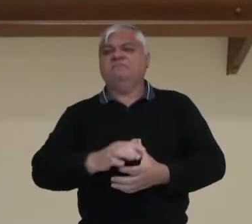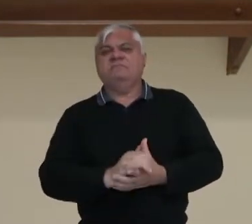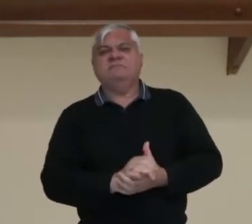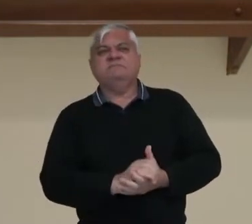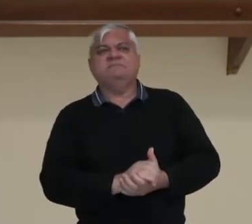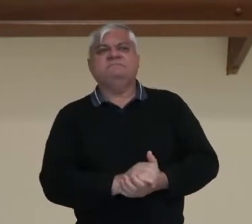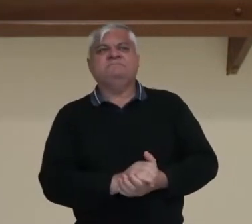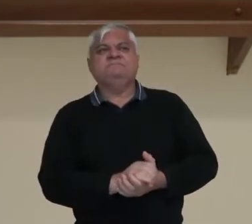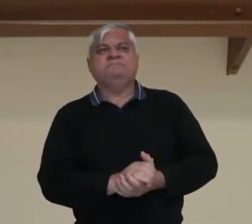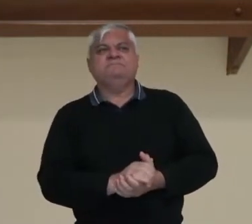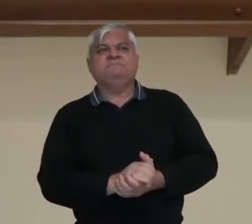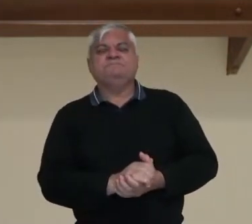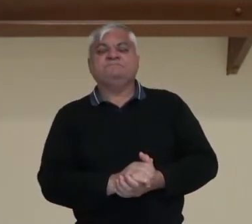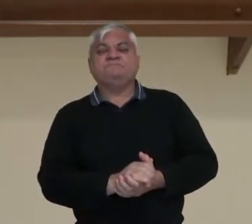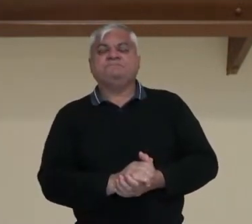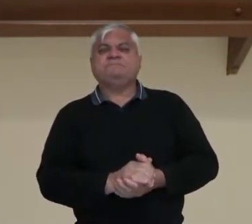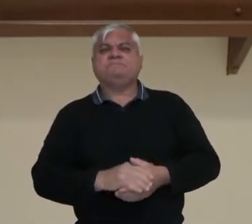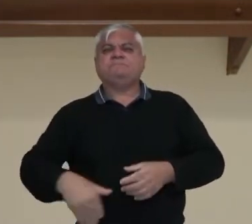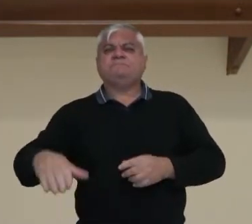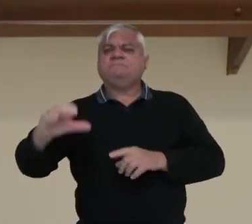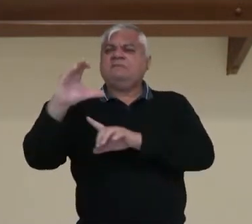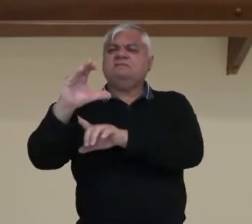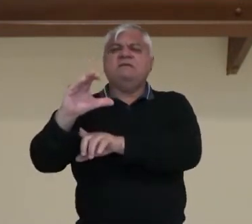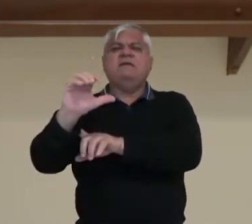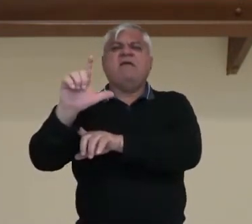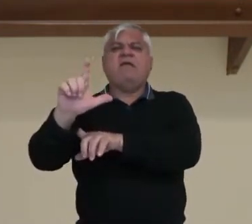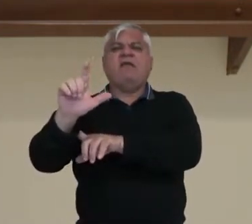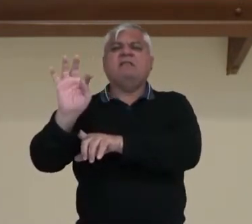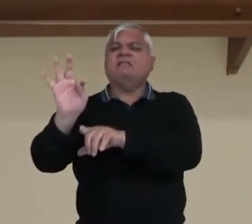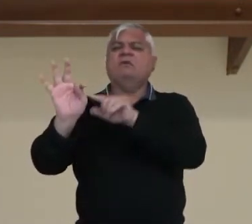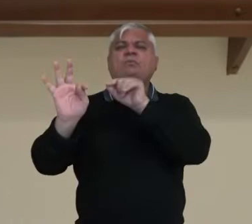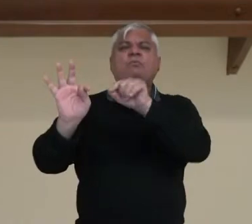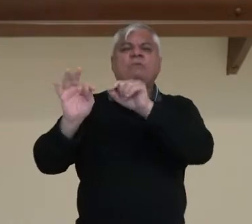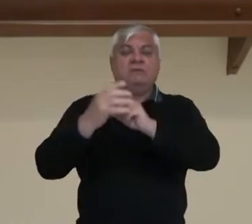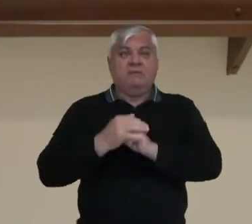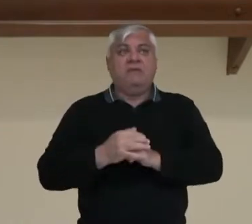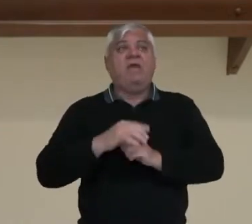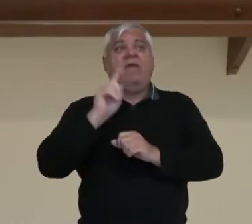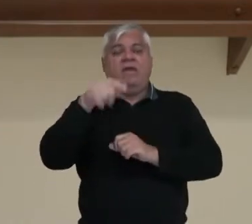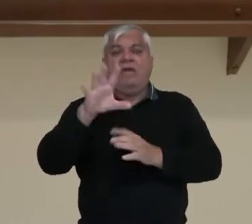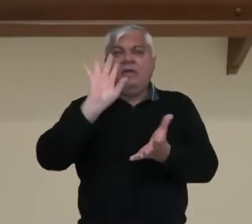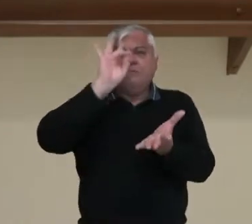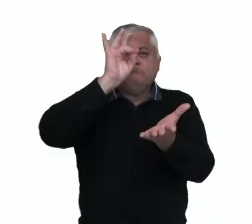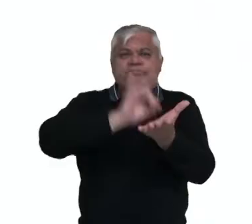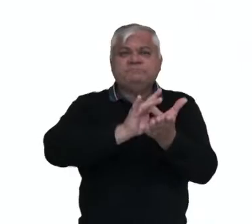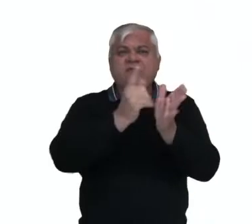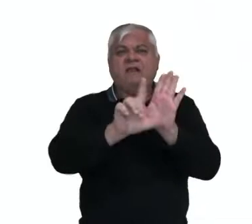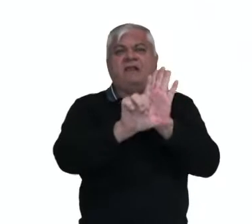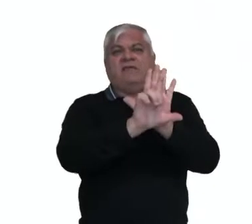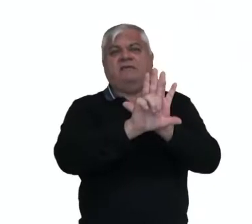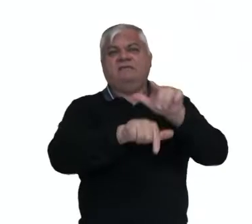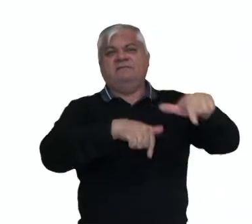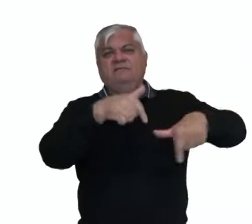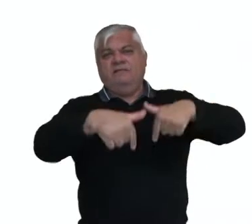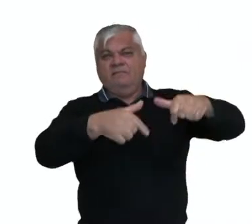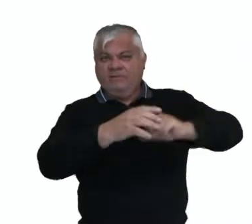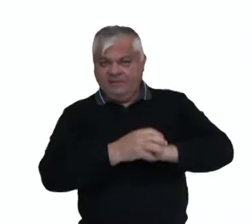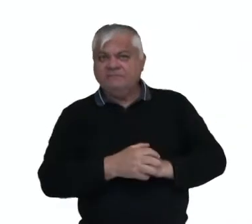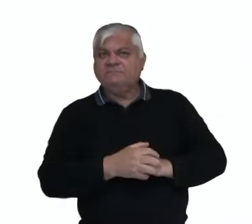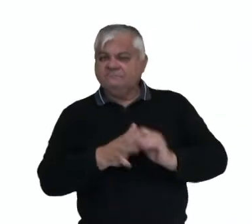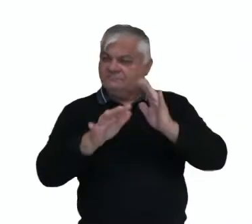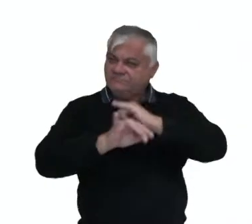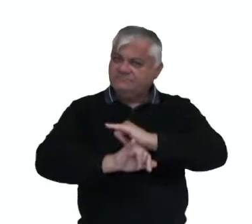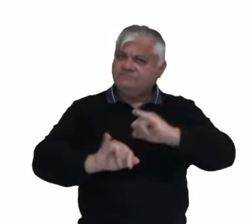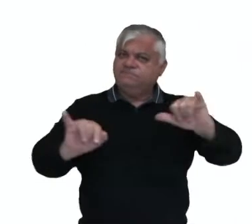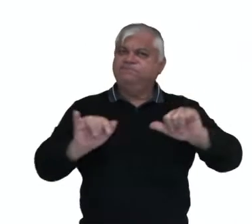Bom, com relação à CLT, a gente vai ver que ela significa consolidação das leis trabalhistas, que foi